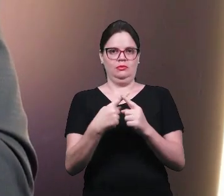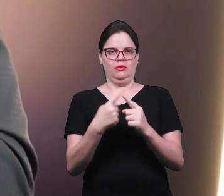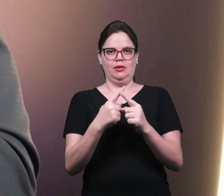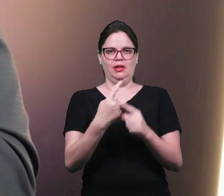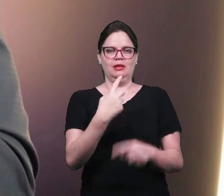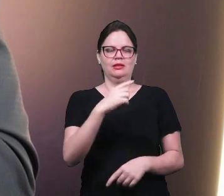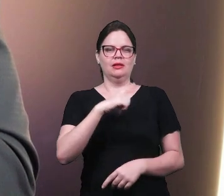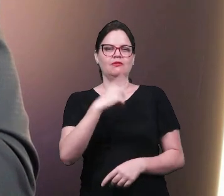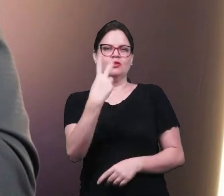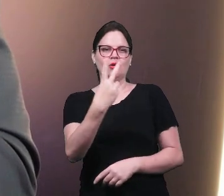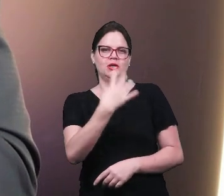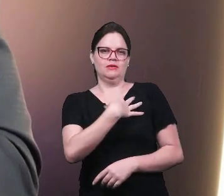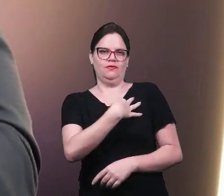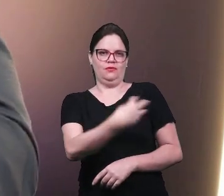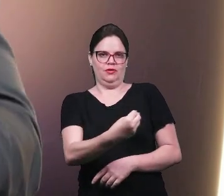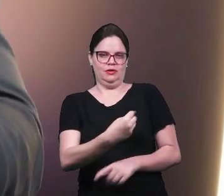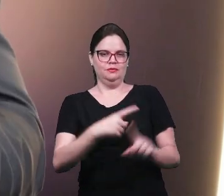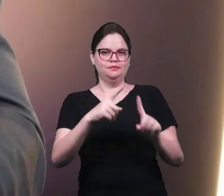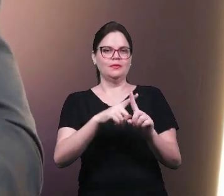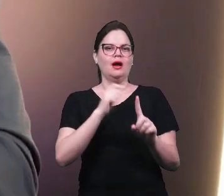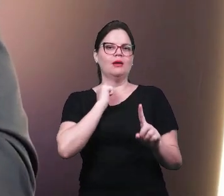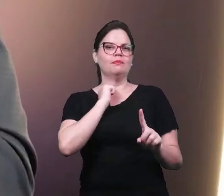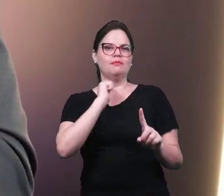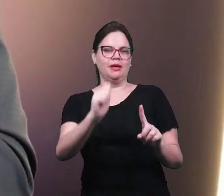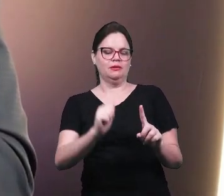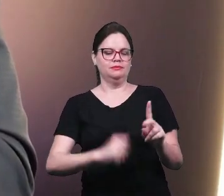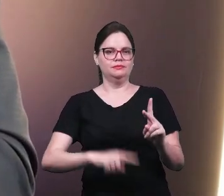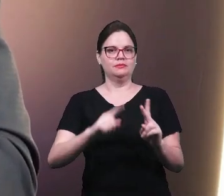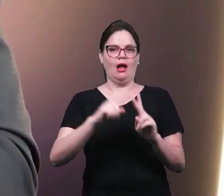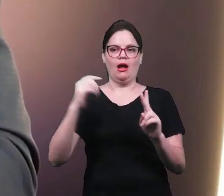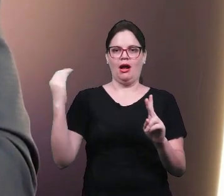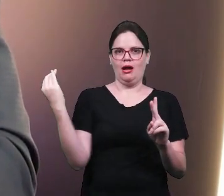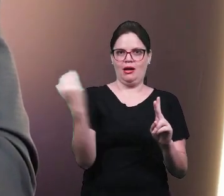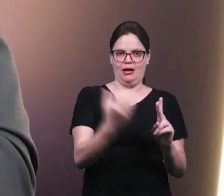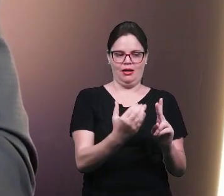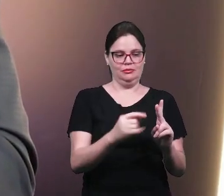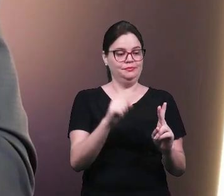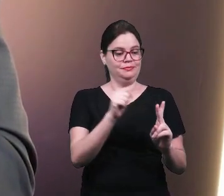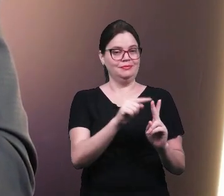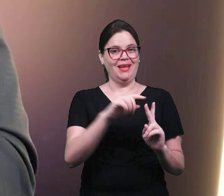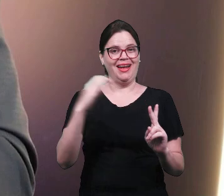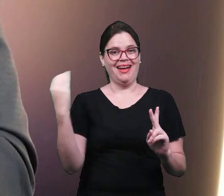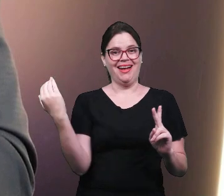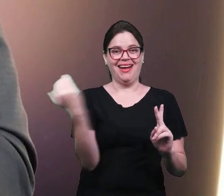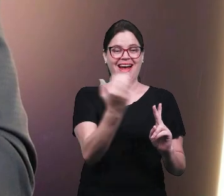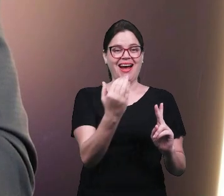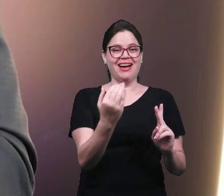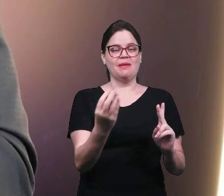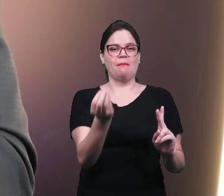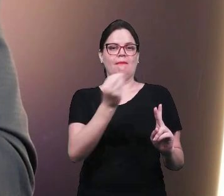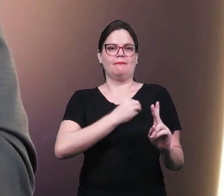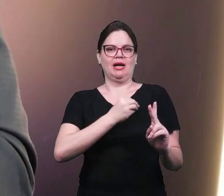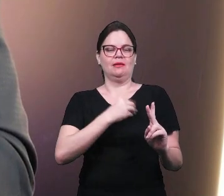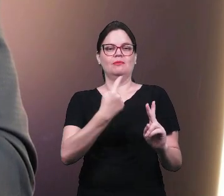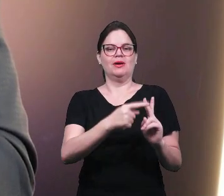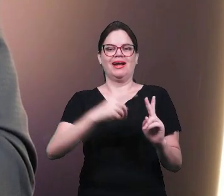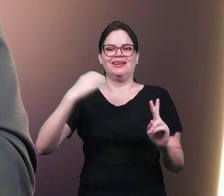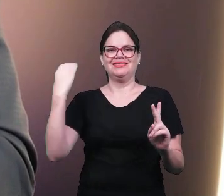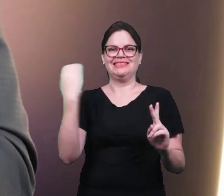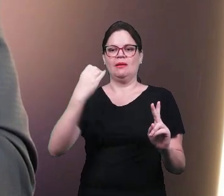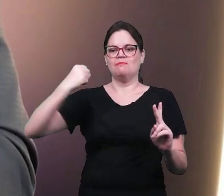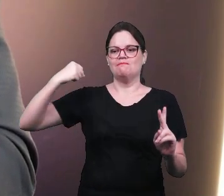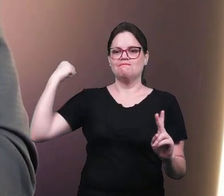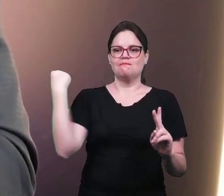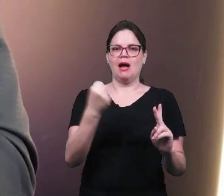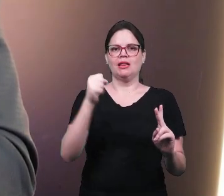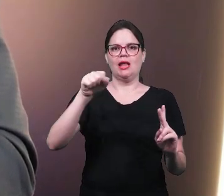ele pecou, ele mata o seu irmão Abel, mas Deus ele providencia para Adão e